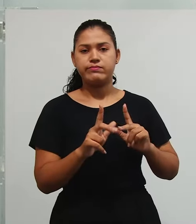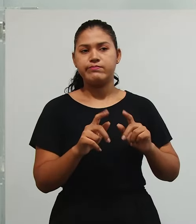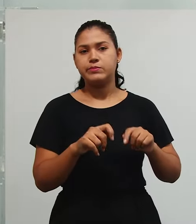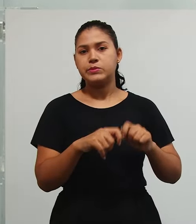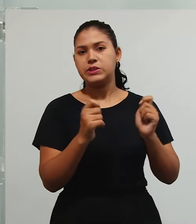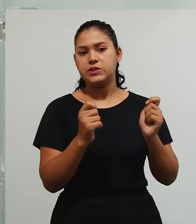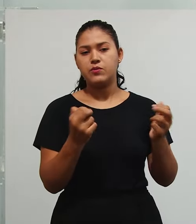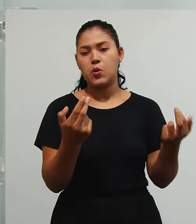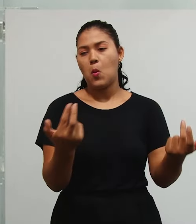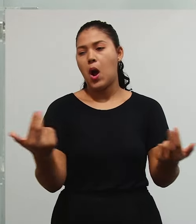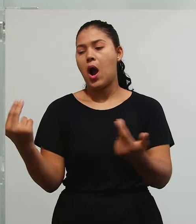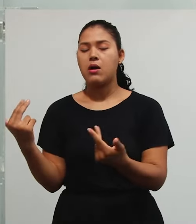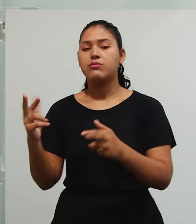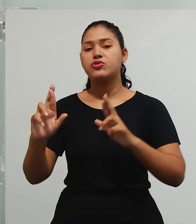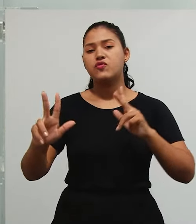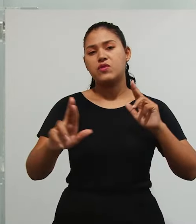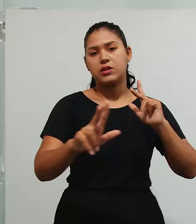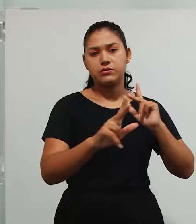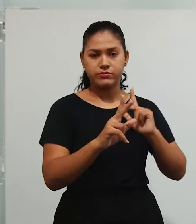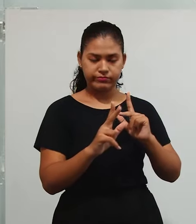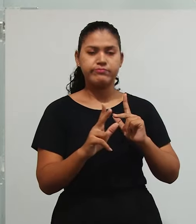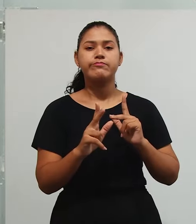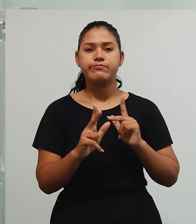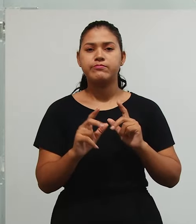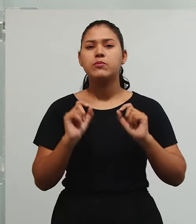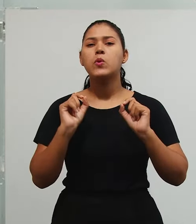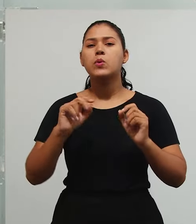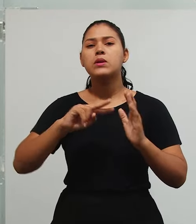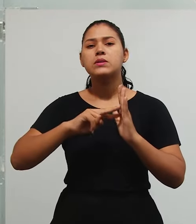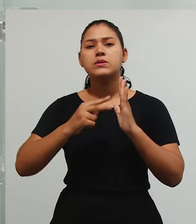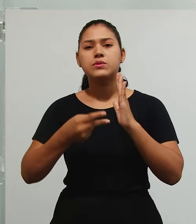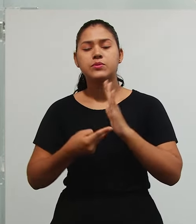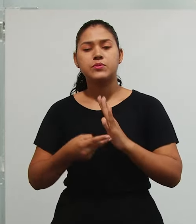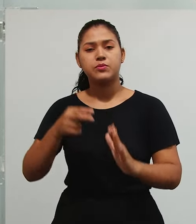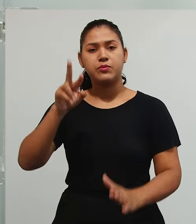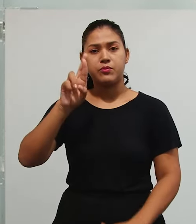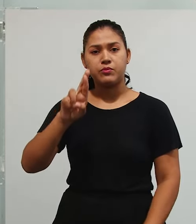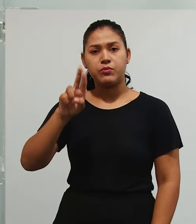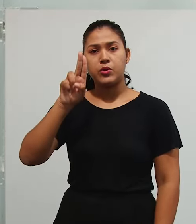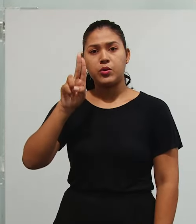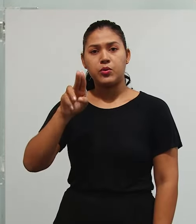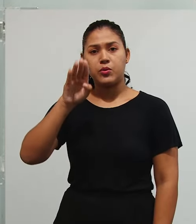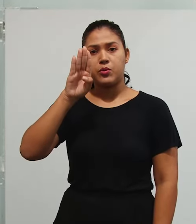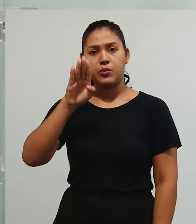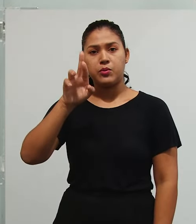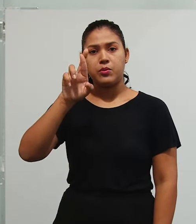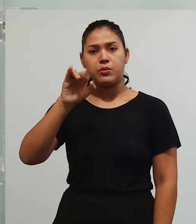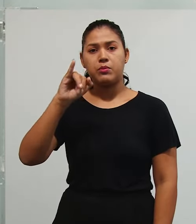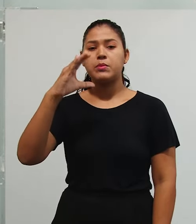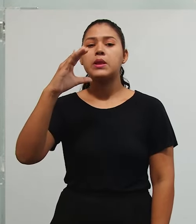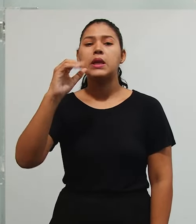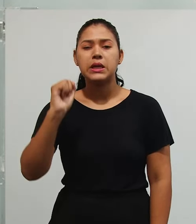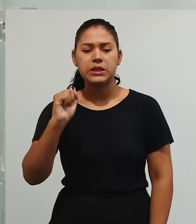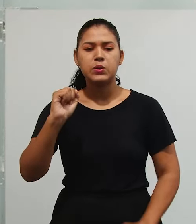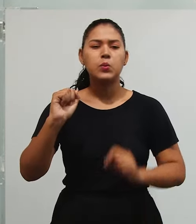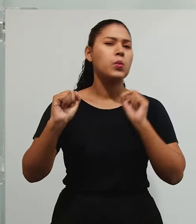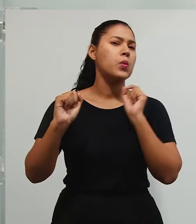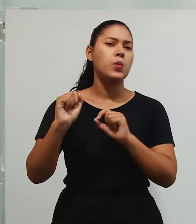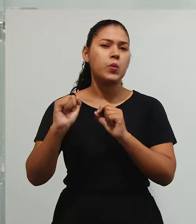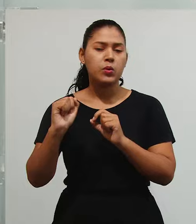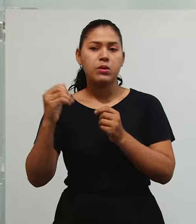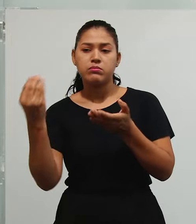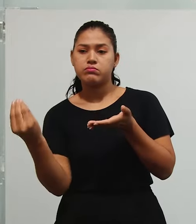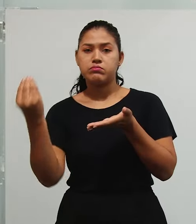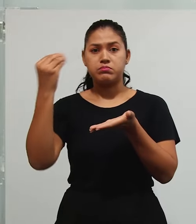certo? O que são rubricas? As rubricas são que você tem que ter o registro fotográfico nessa estrutura, com título e